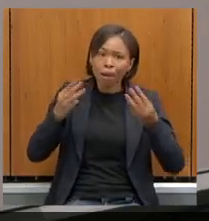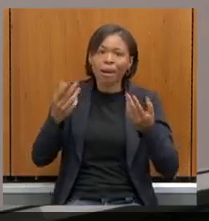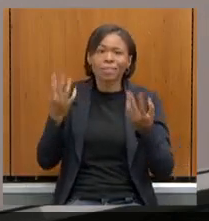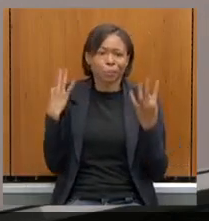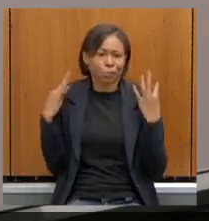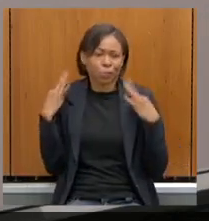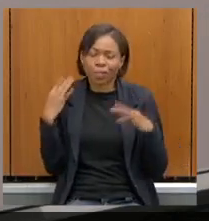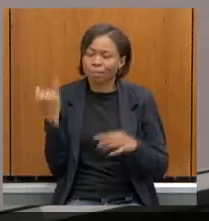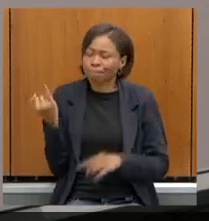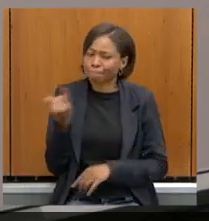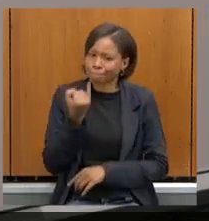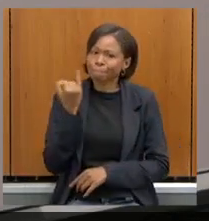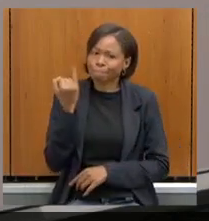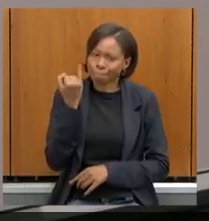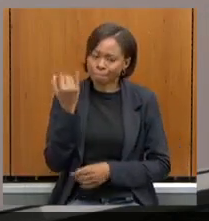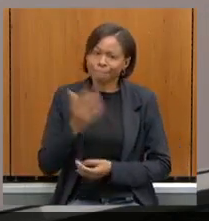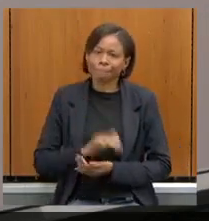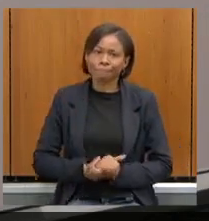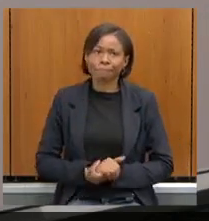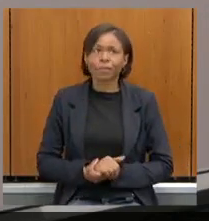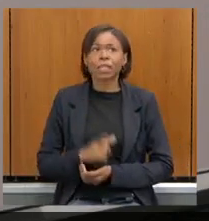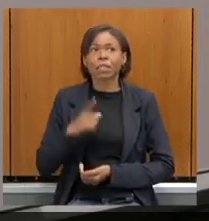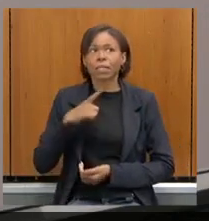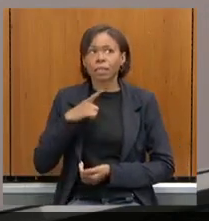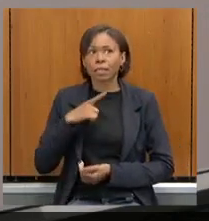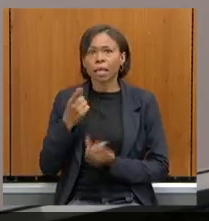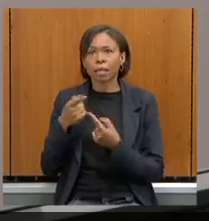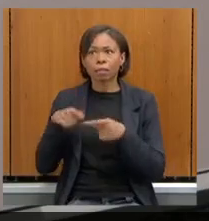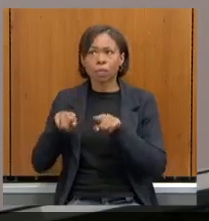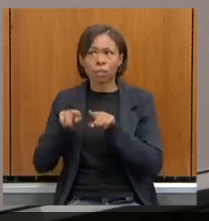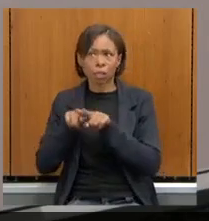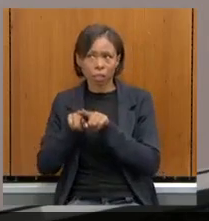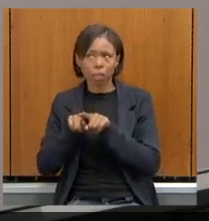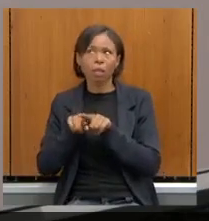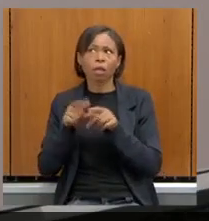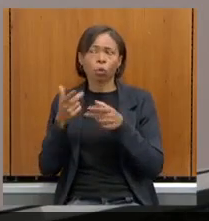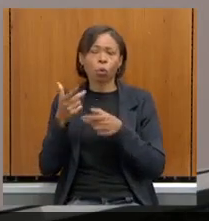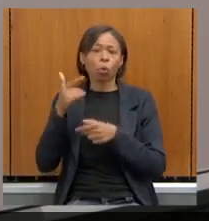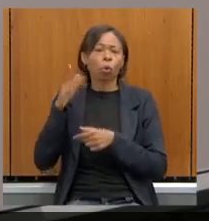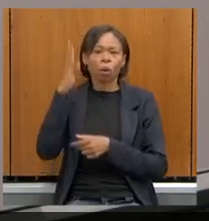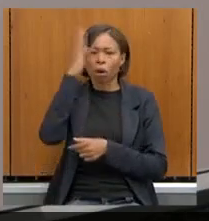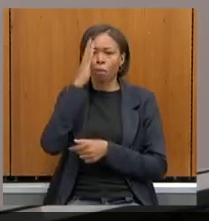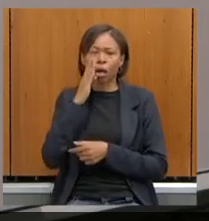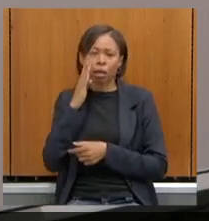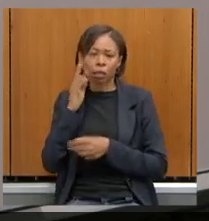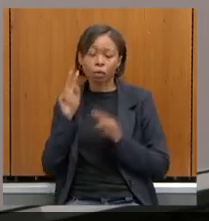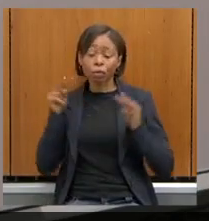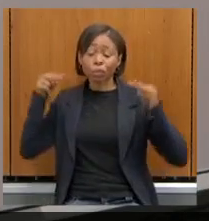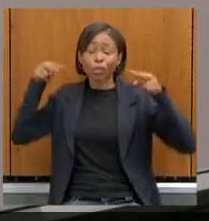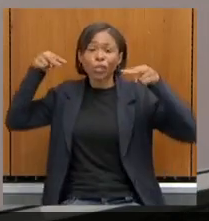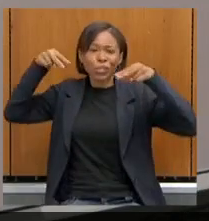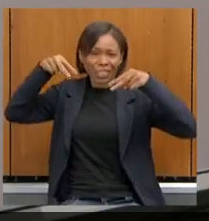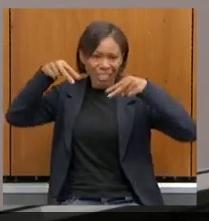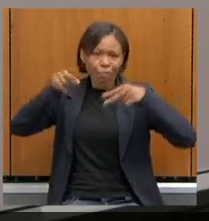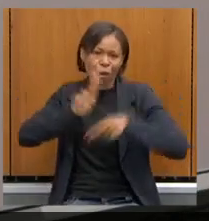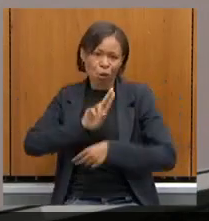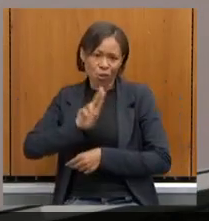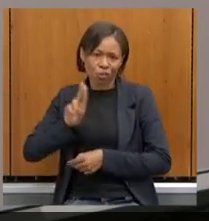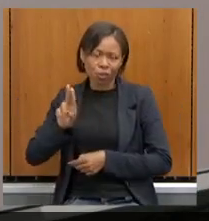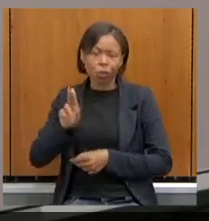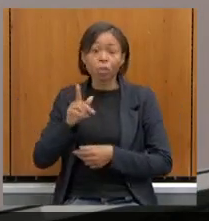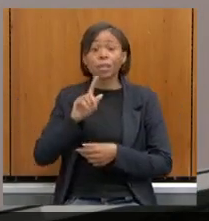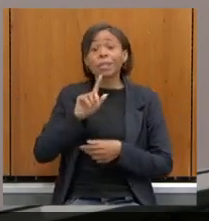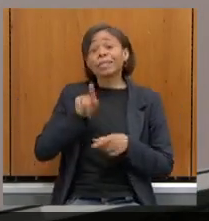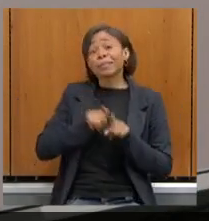Nós temos, então, parcerias do Brasil visto de cima e marketing cruzado com o Rio de Janeiro,